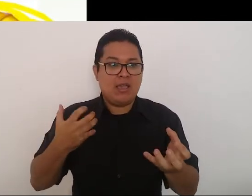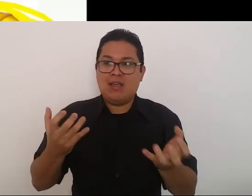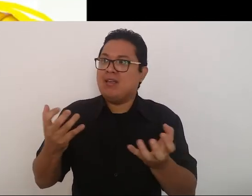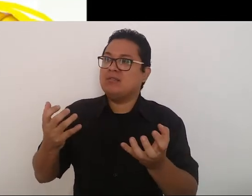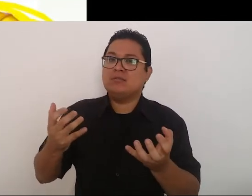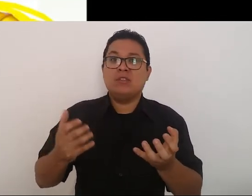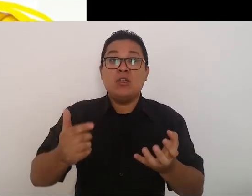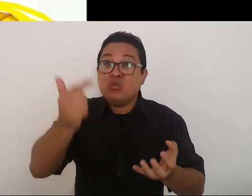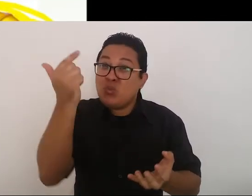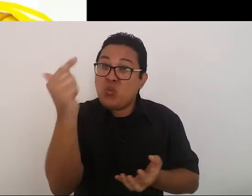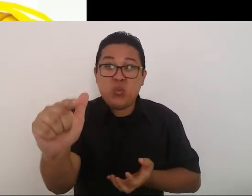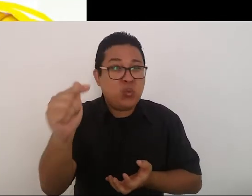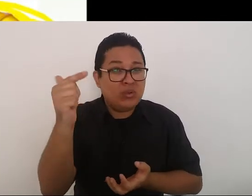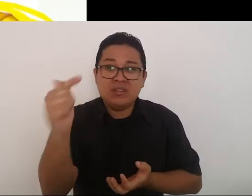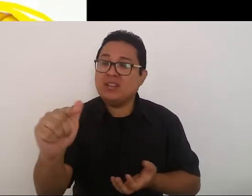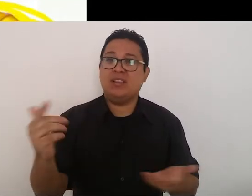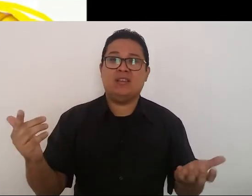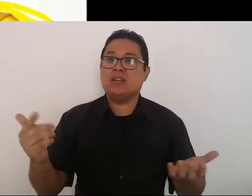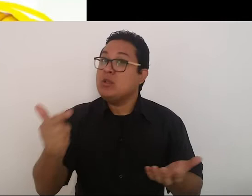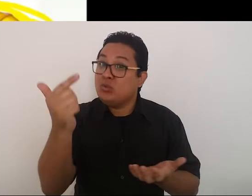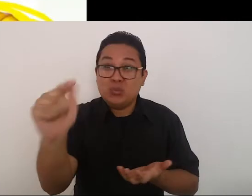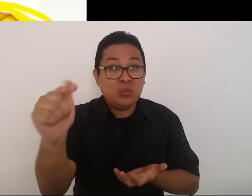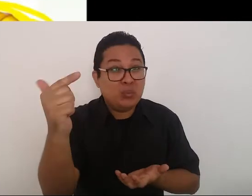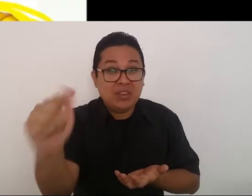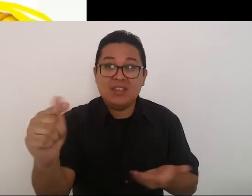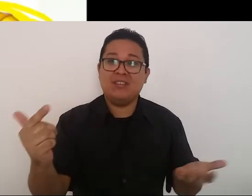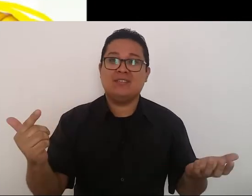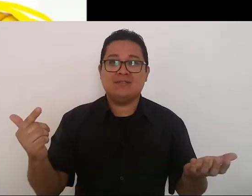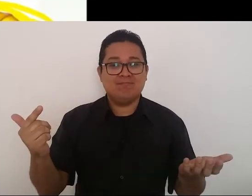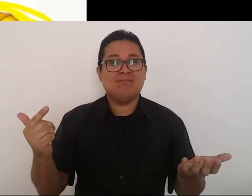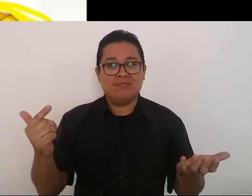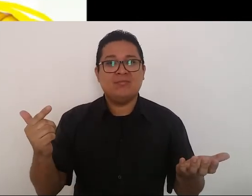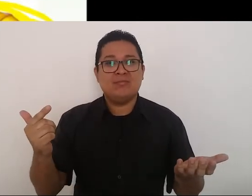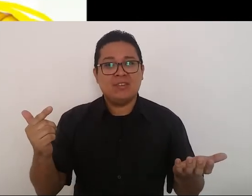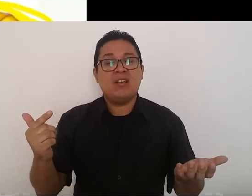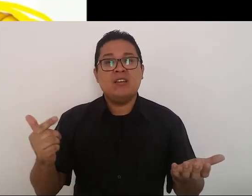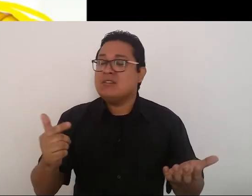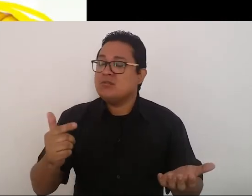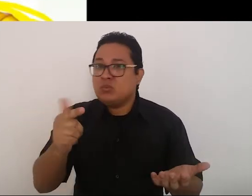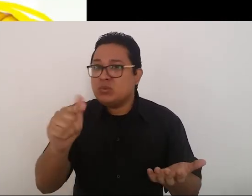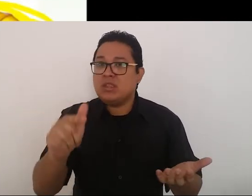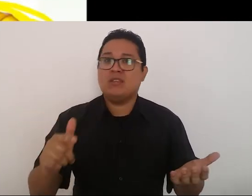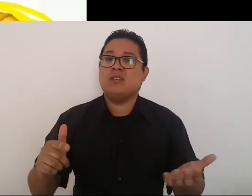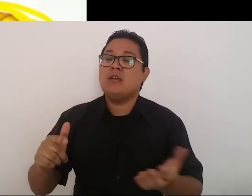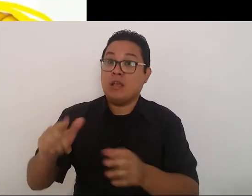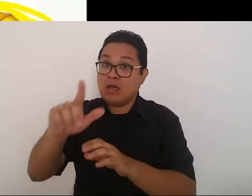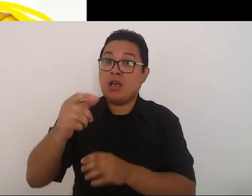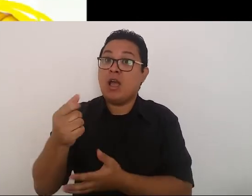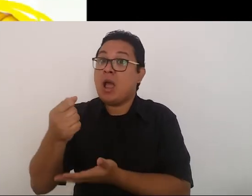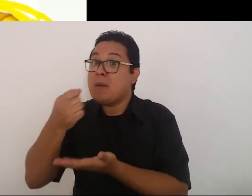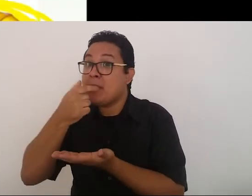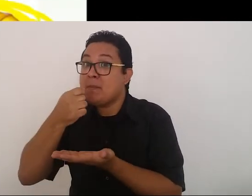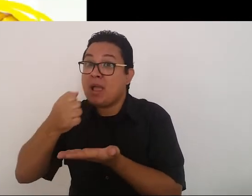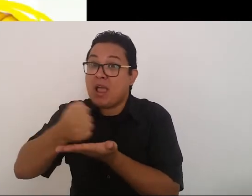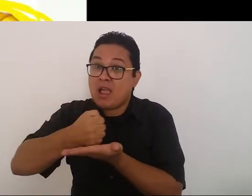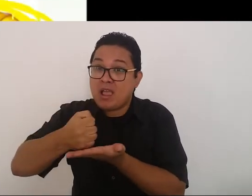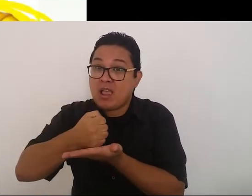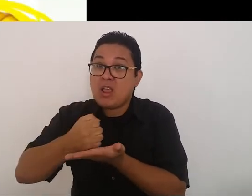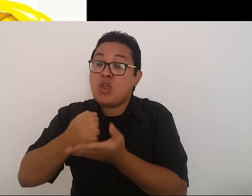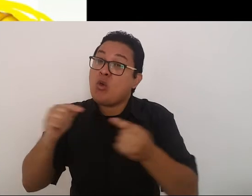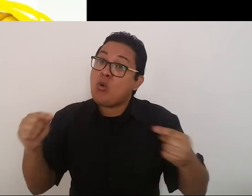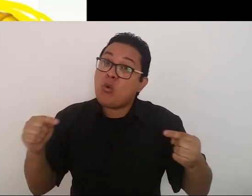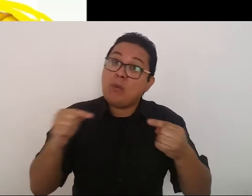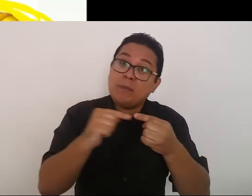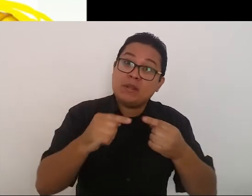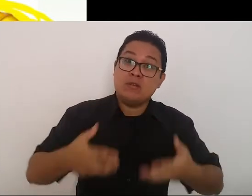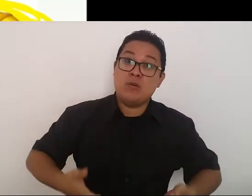não estou falando alto, desculpa aí quem está de fone. Existem medicamentos que combatem os